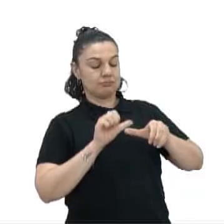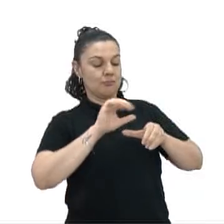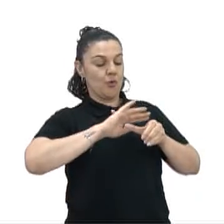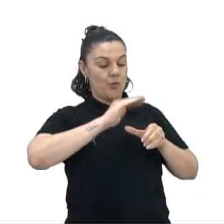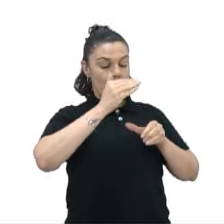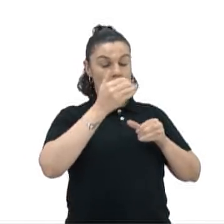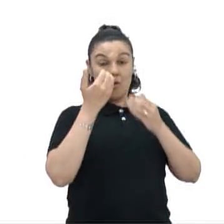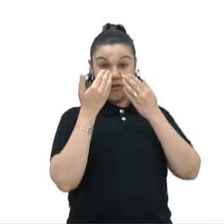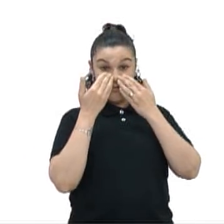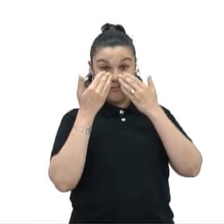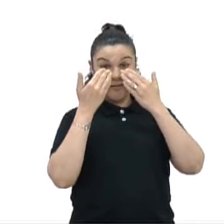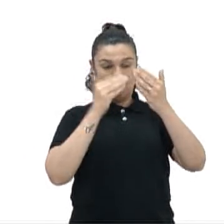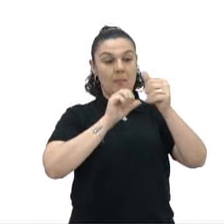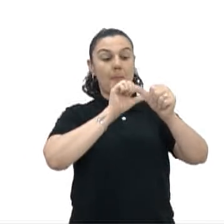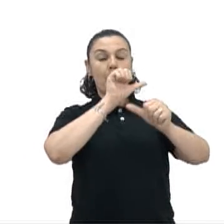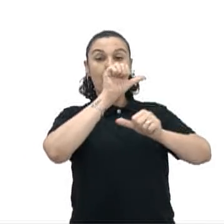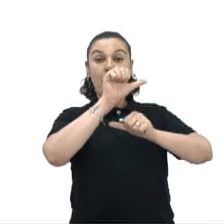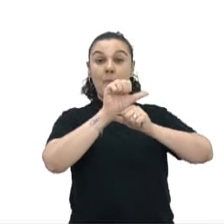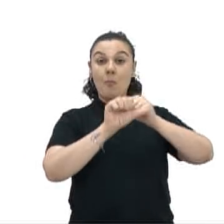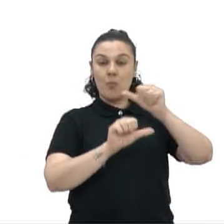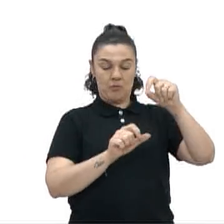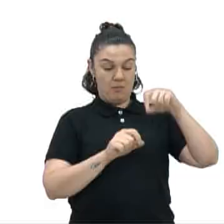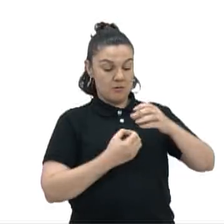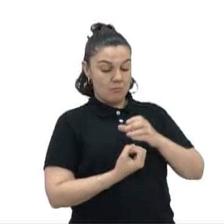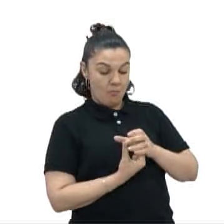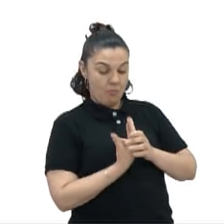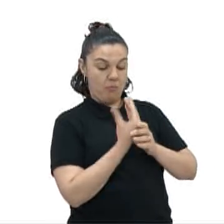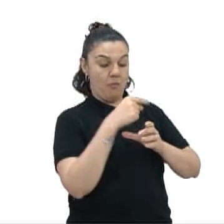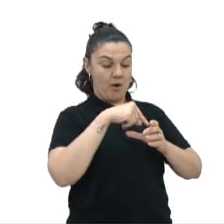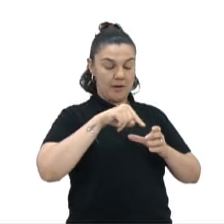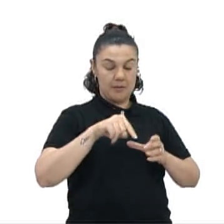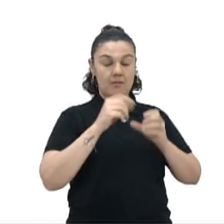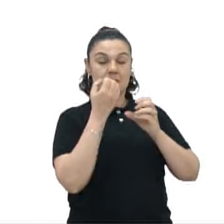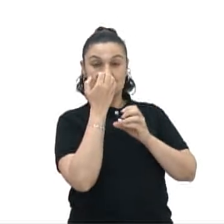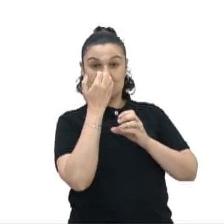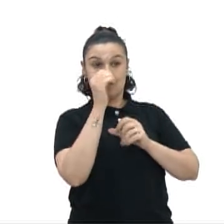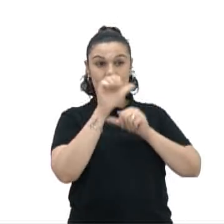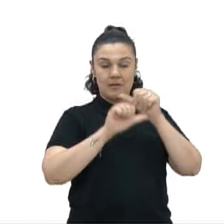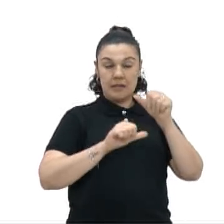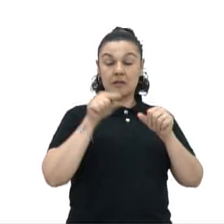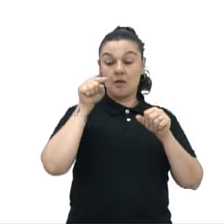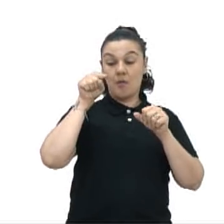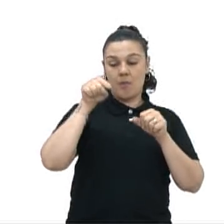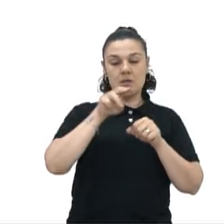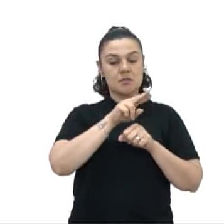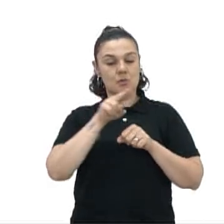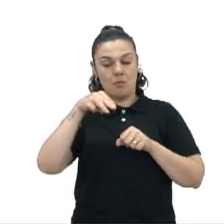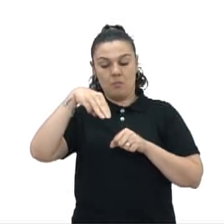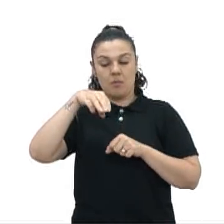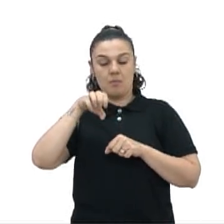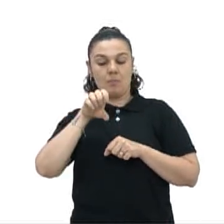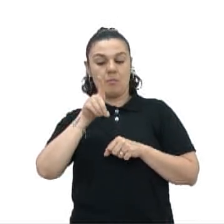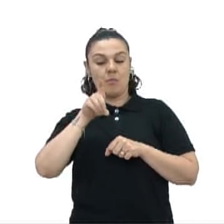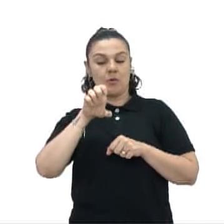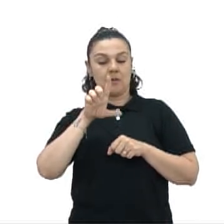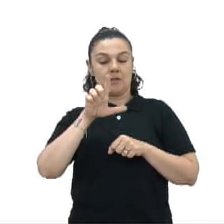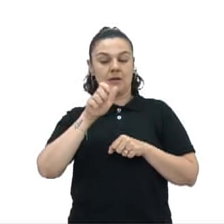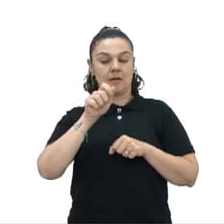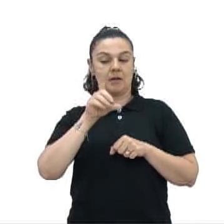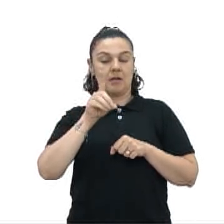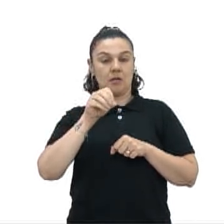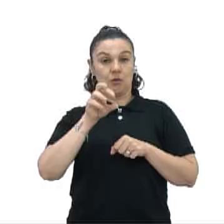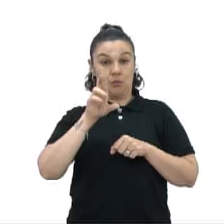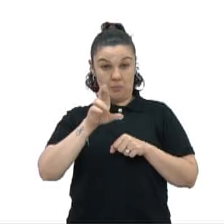os agentes externos transformam o relevo. Por isso, podem ser chamados de agentes modeladores do relevo. São